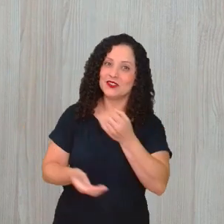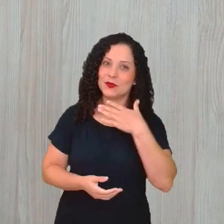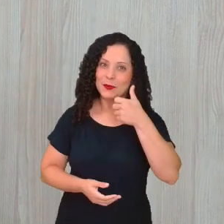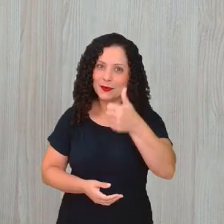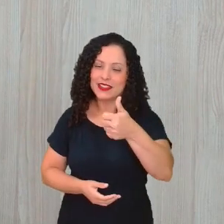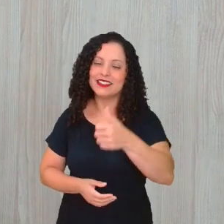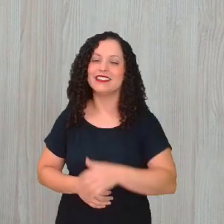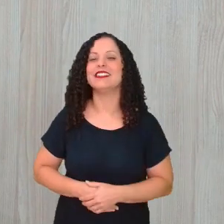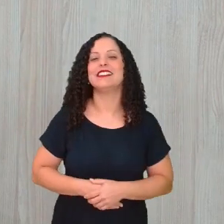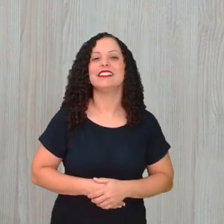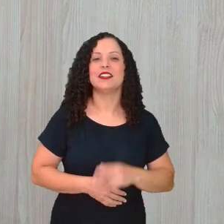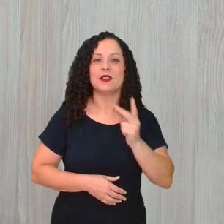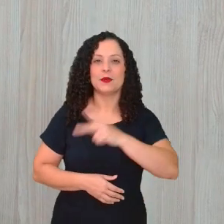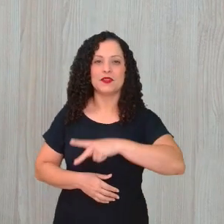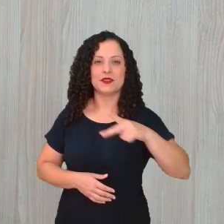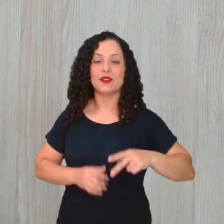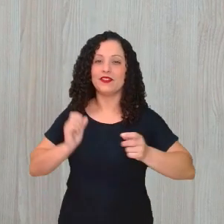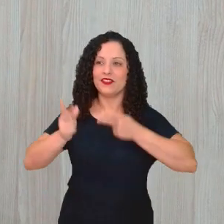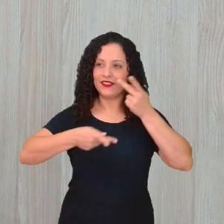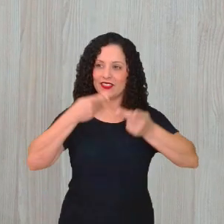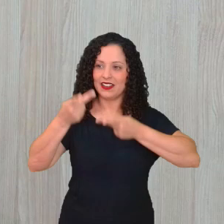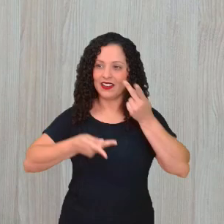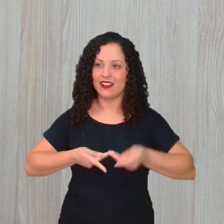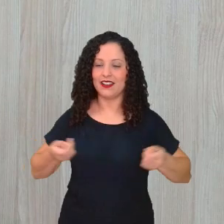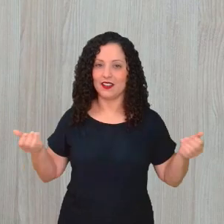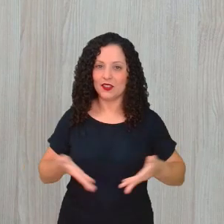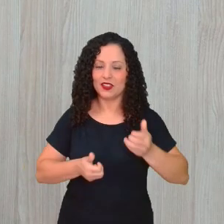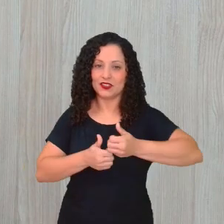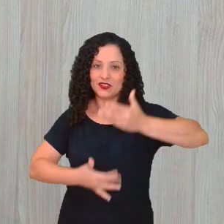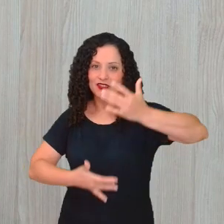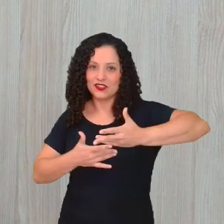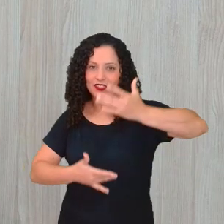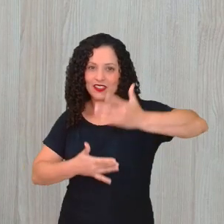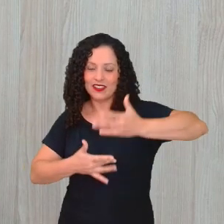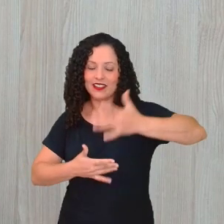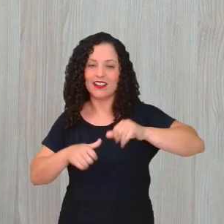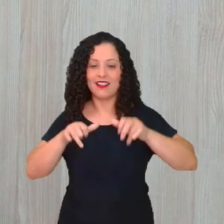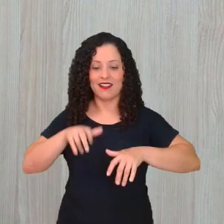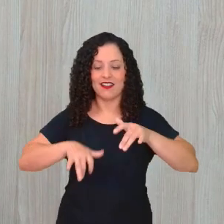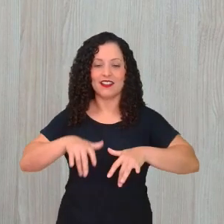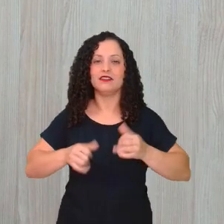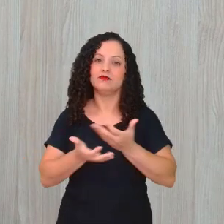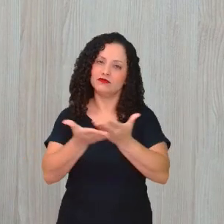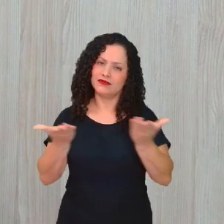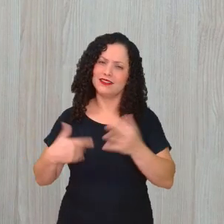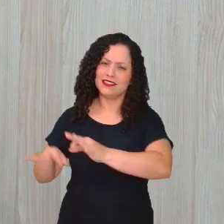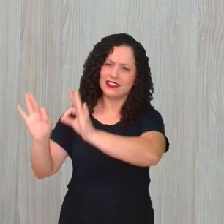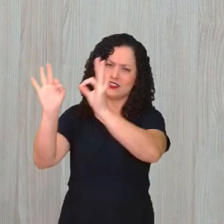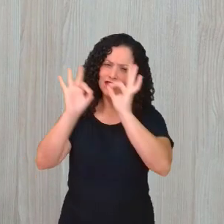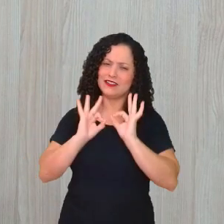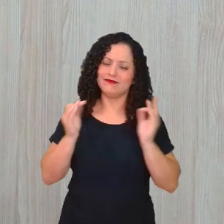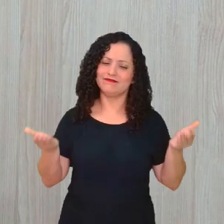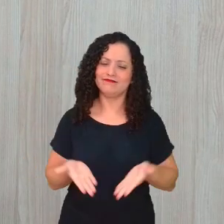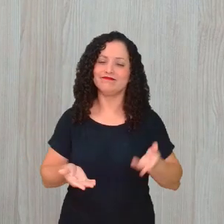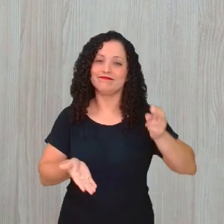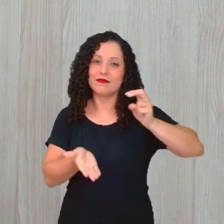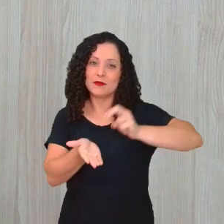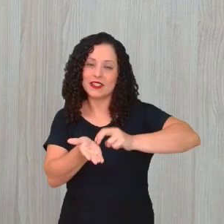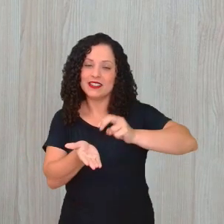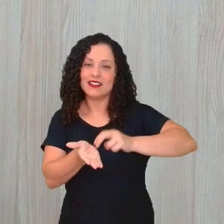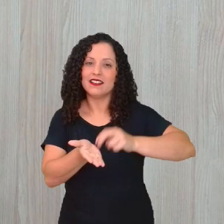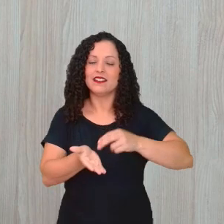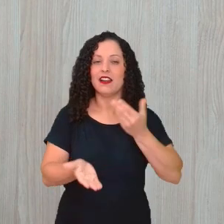como a professora Vanessa disse, a gente está aqui no chat. Lembrando, vocês assistem nossa aula agora pela manhã.